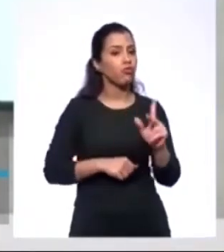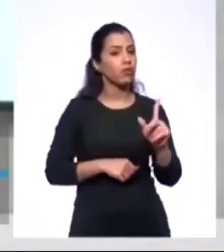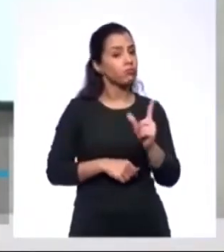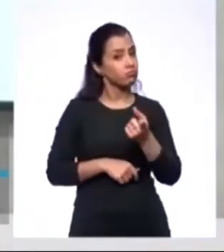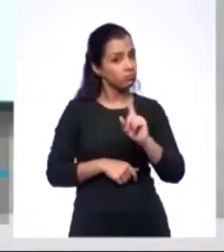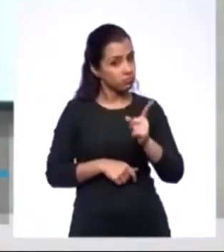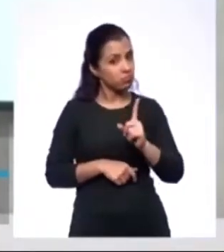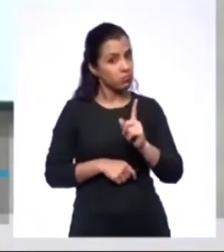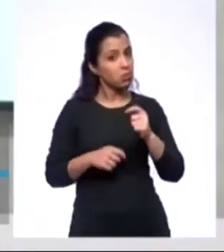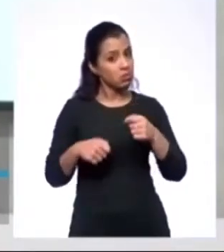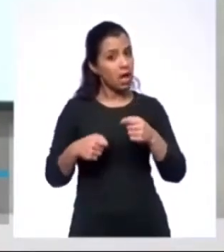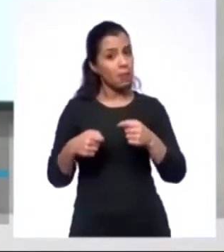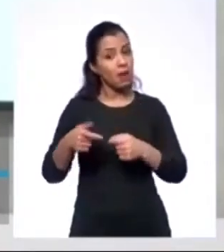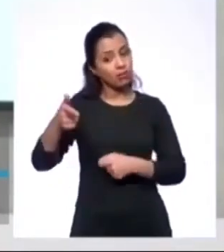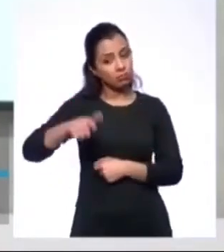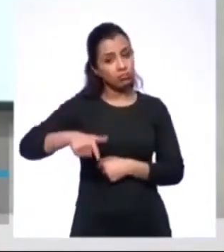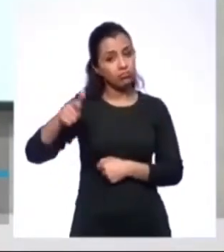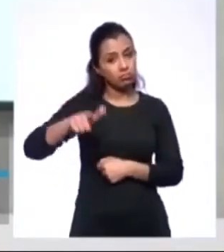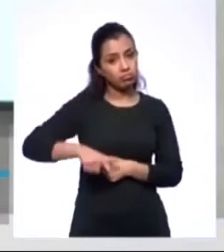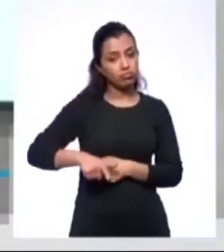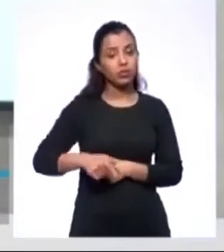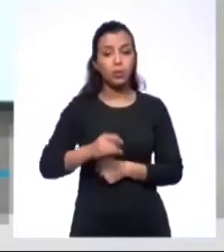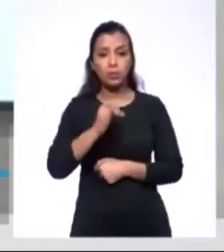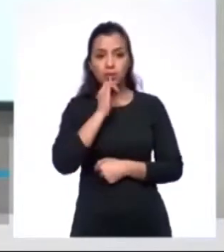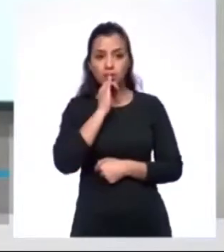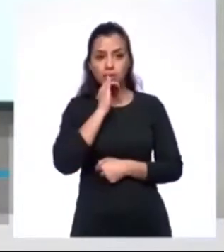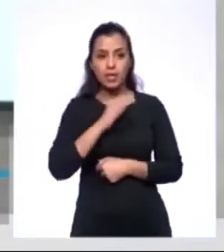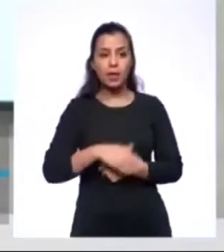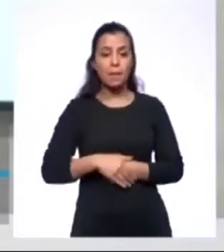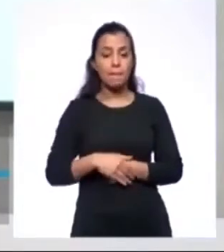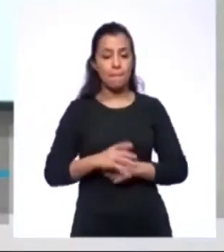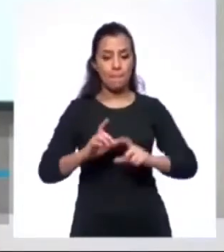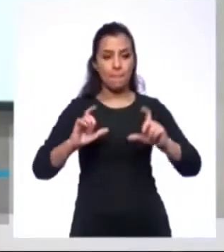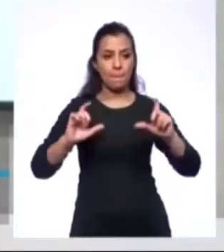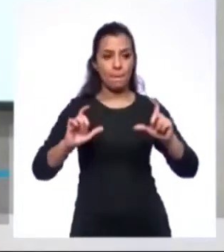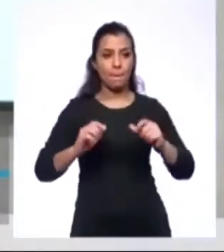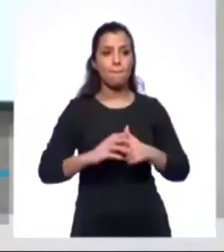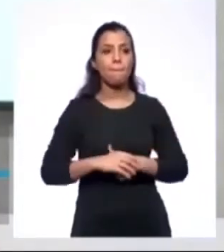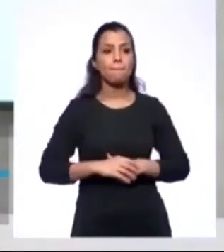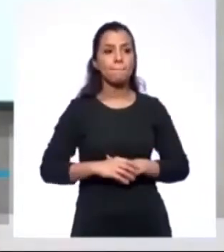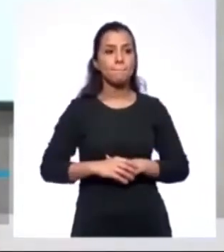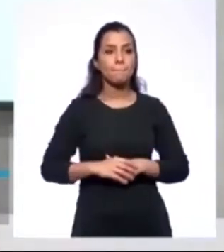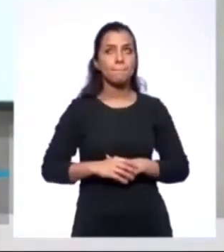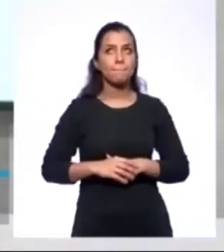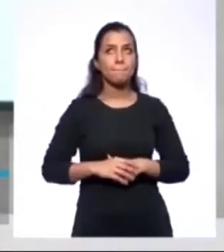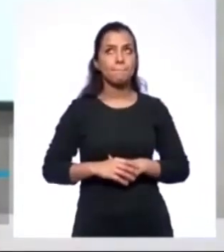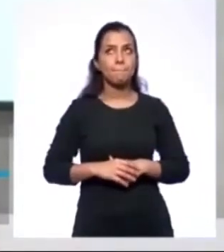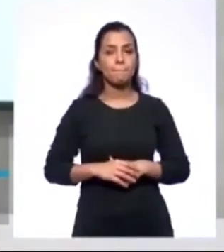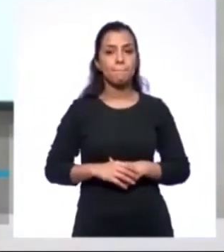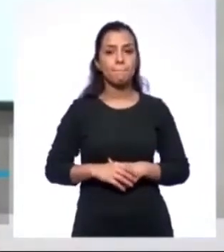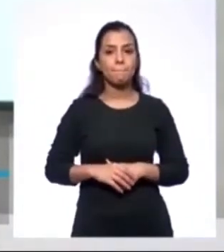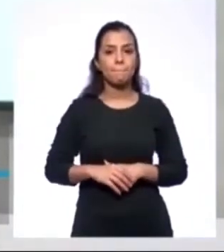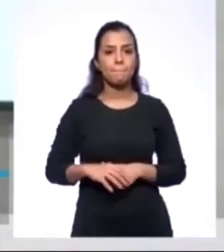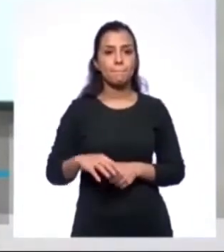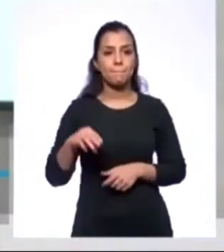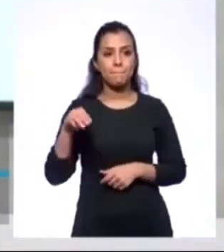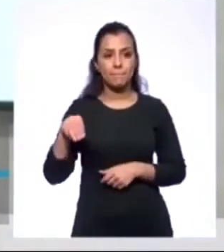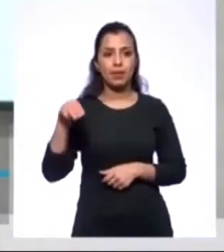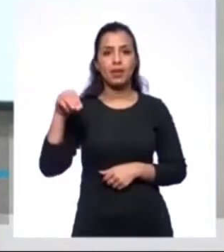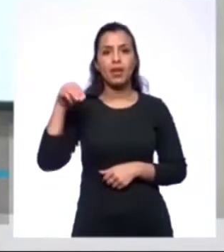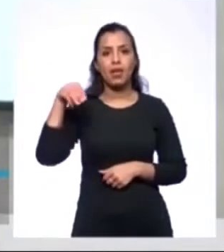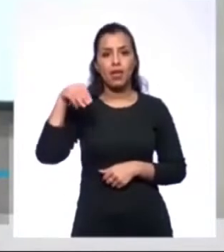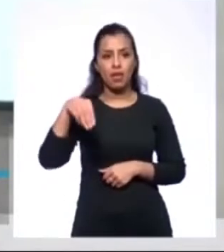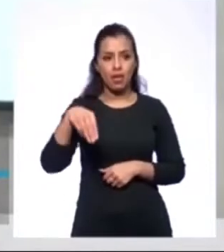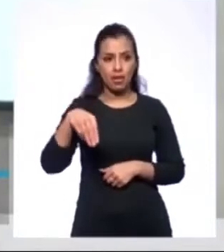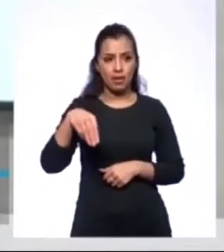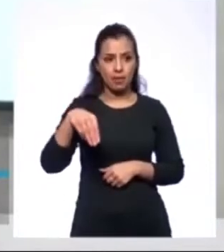Então quer dizer que pode ter repetição por exemplo pode ter uma placa assim ó é Emily